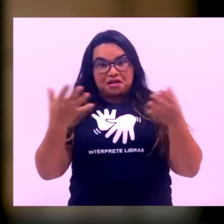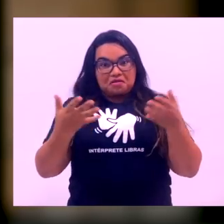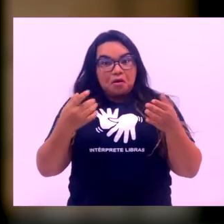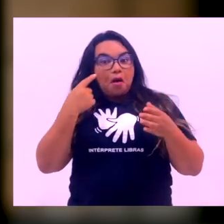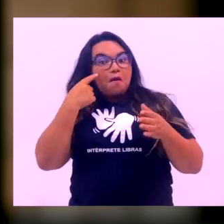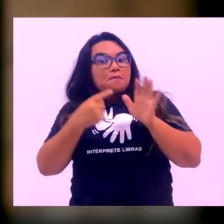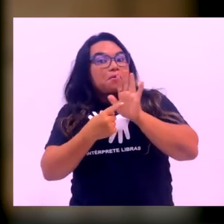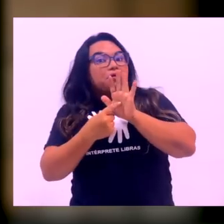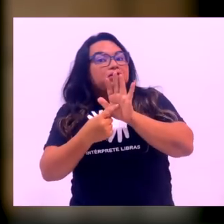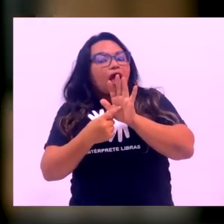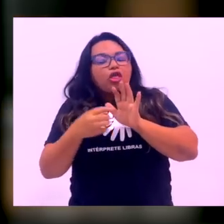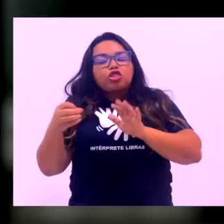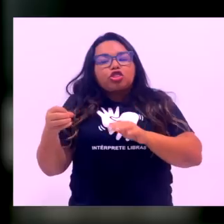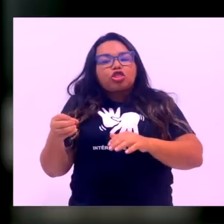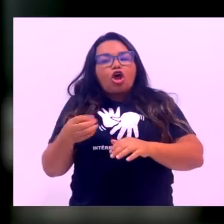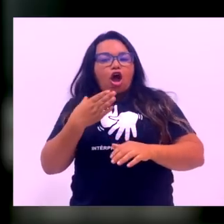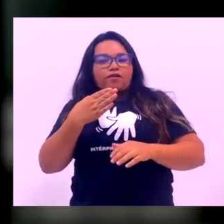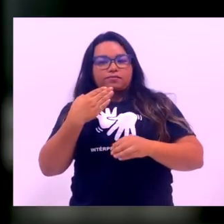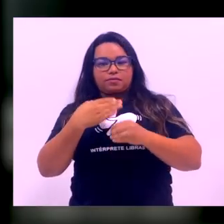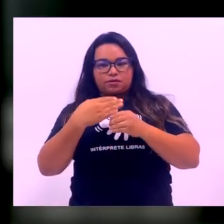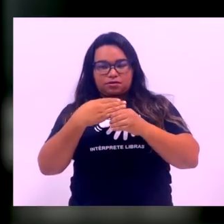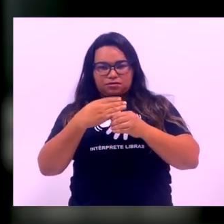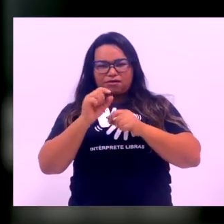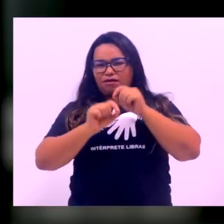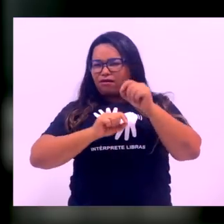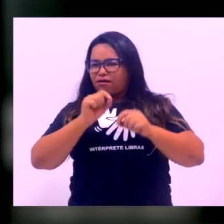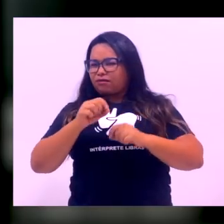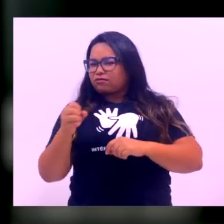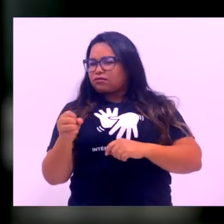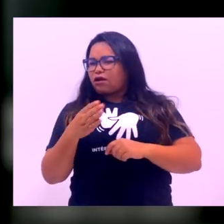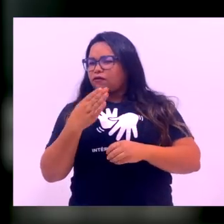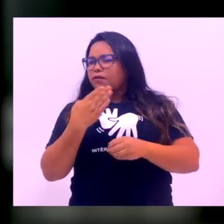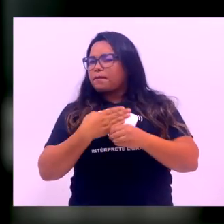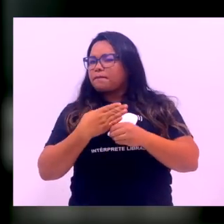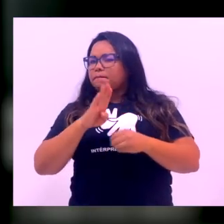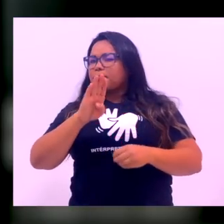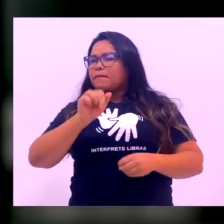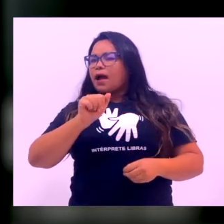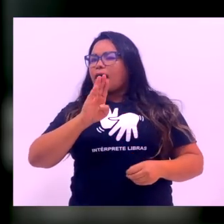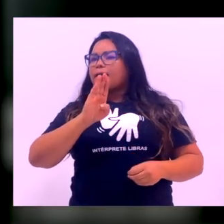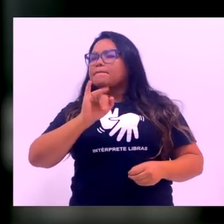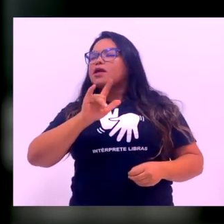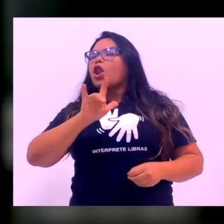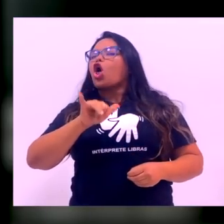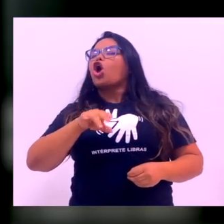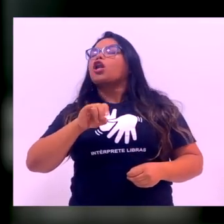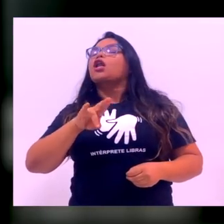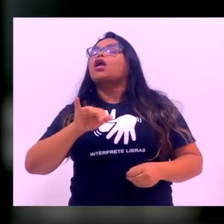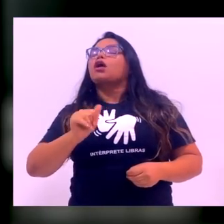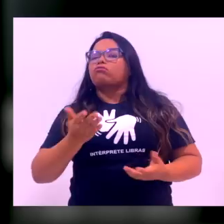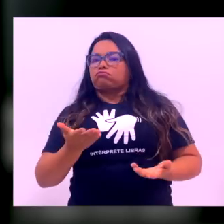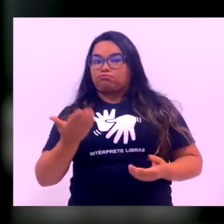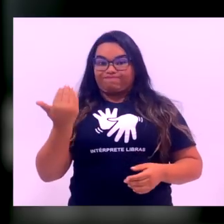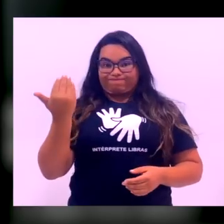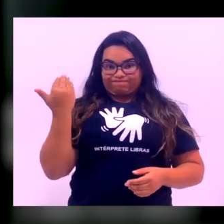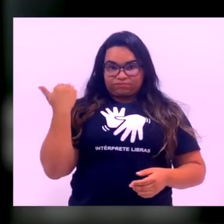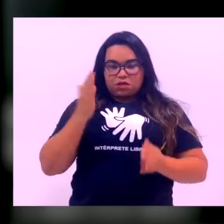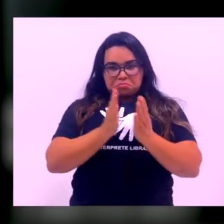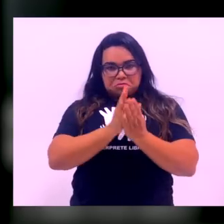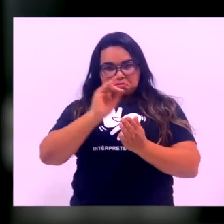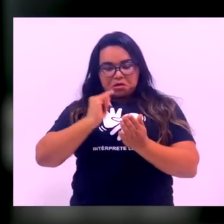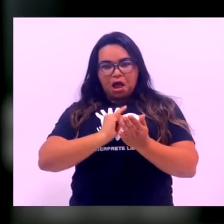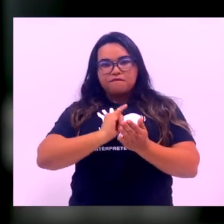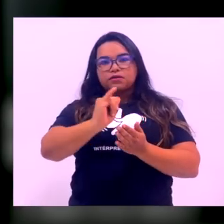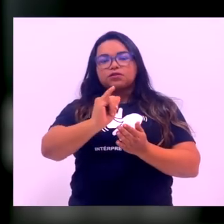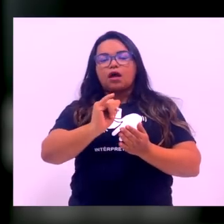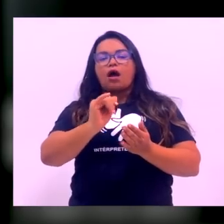Aqui está a Babilônia moderna. Quem é a Babilônia moderna? A Bíblia menciona o nome de Ciro, 150